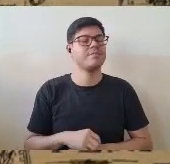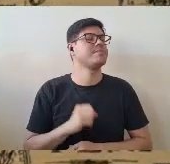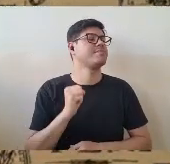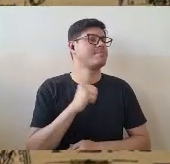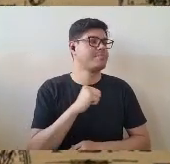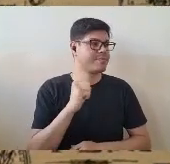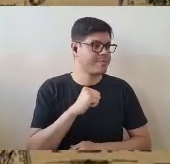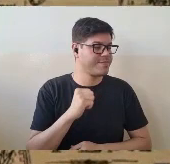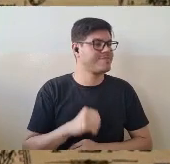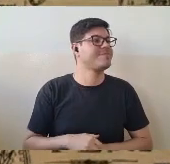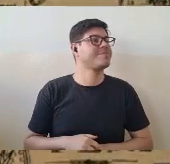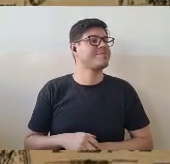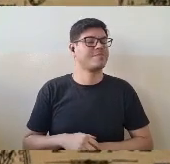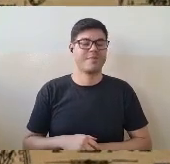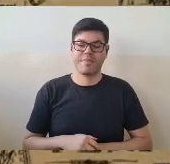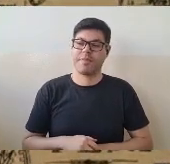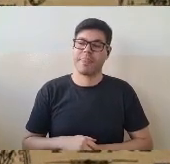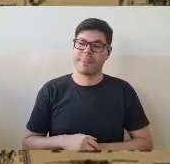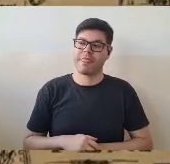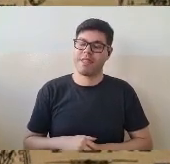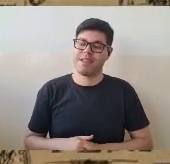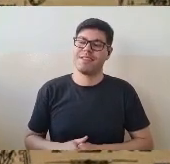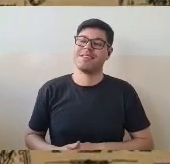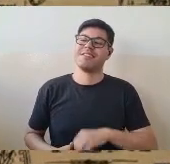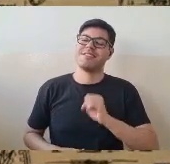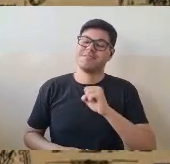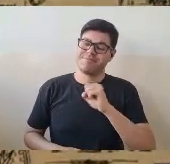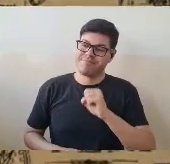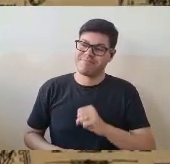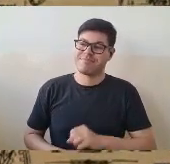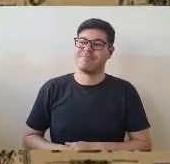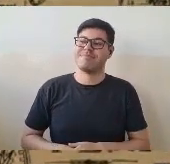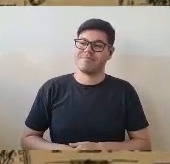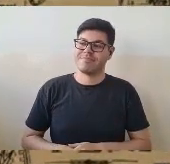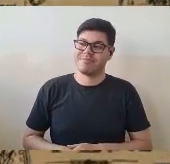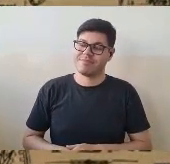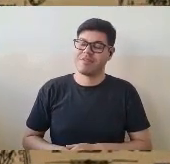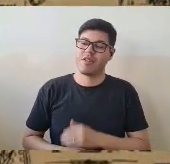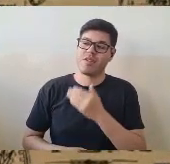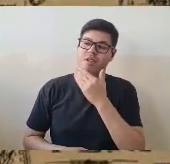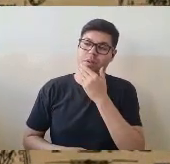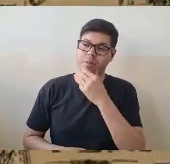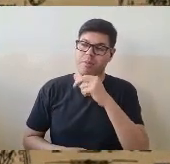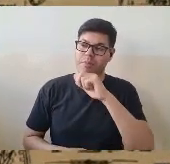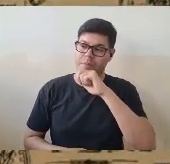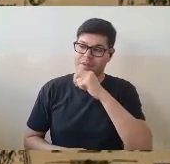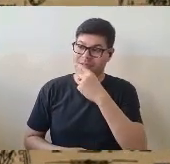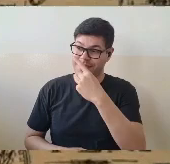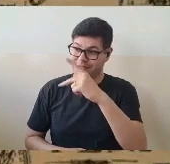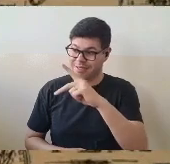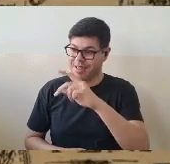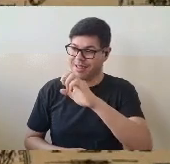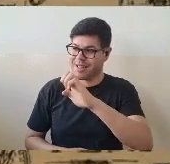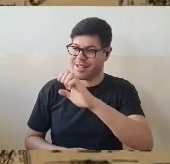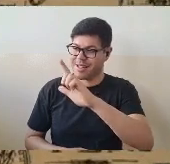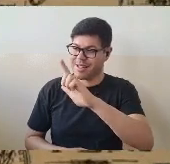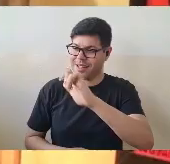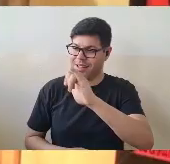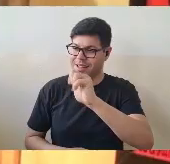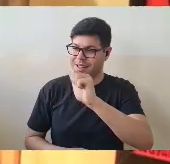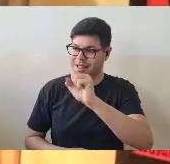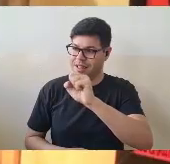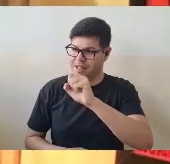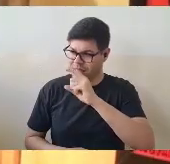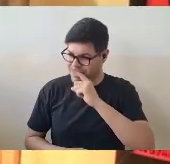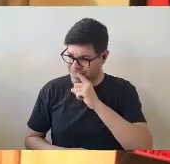Elias. Elias e Aparecida, exatamente. É, que era dono da casa da sogra. Exatamente. Bom, realmente faz jus a